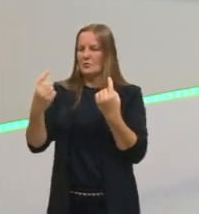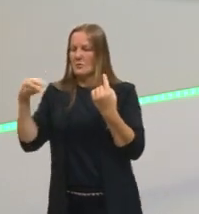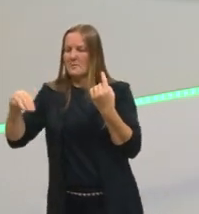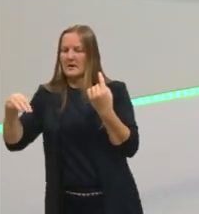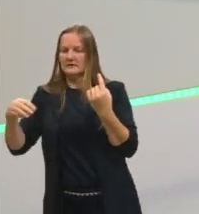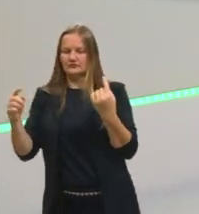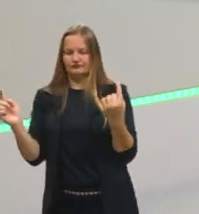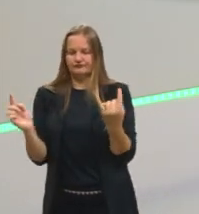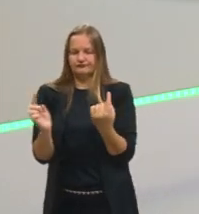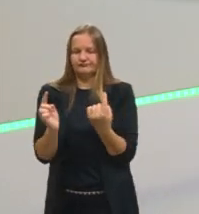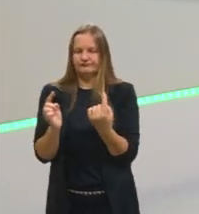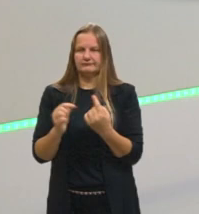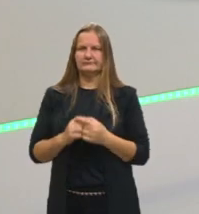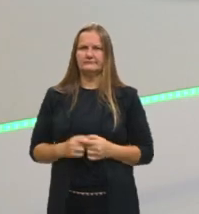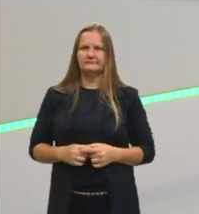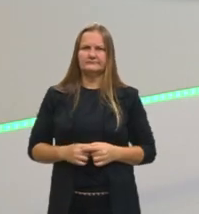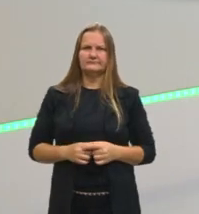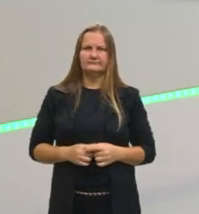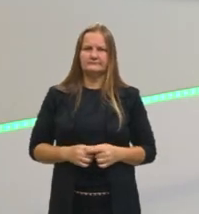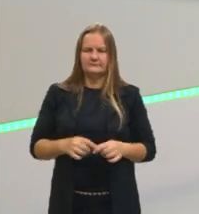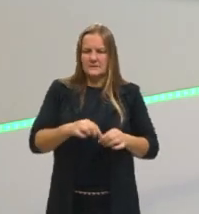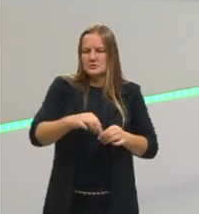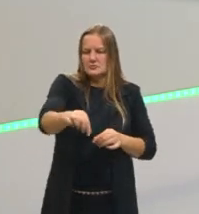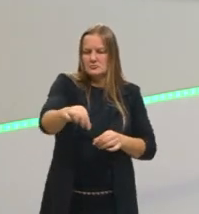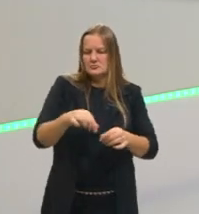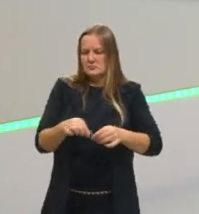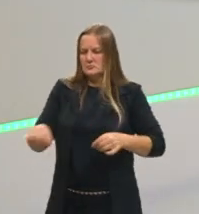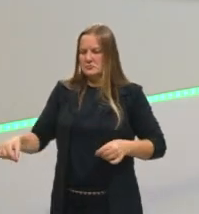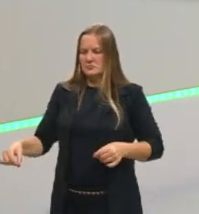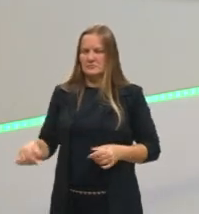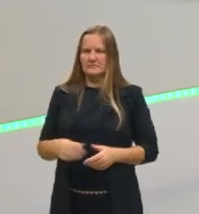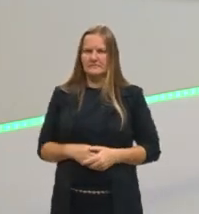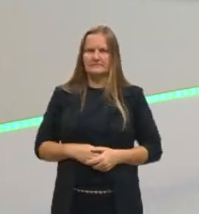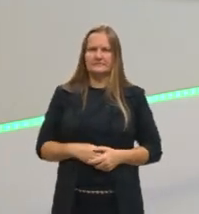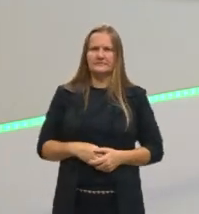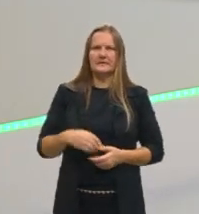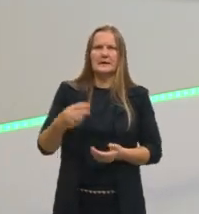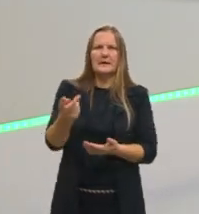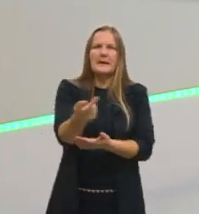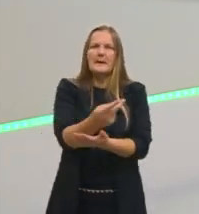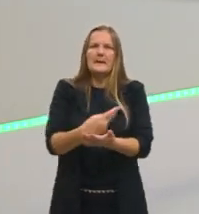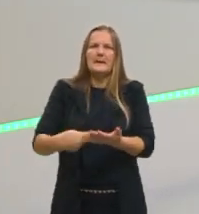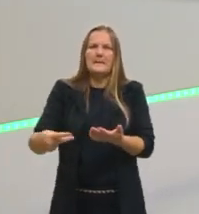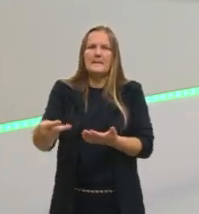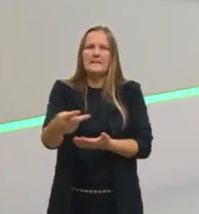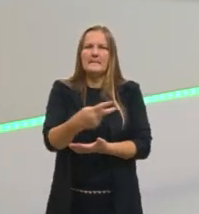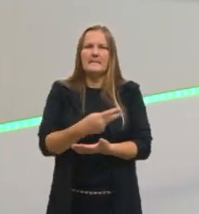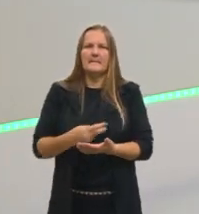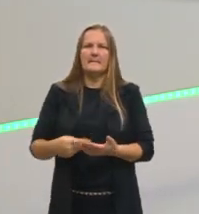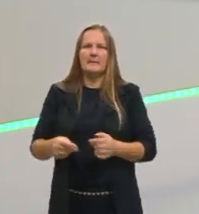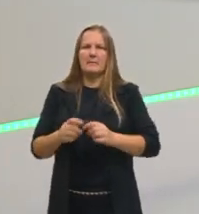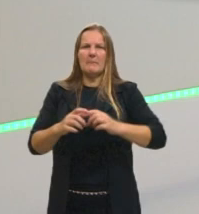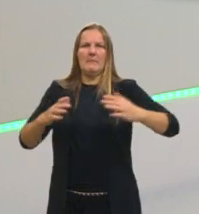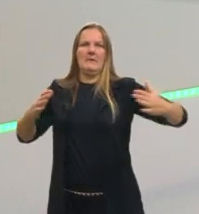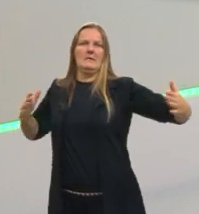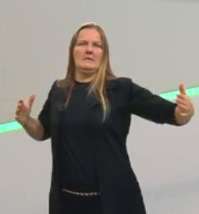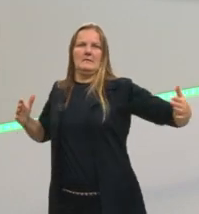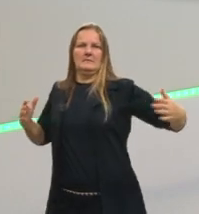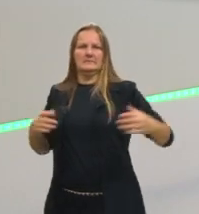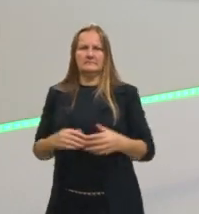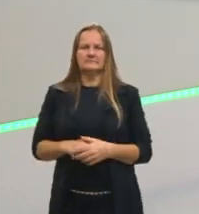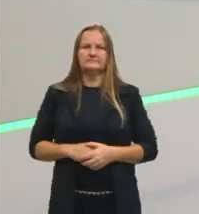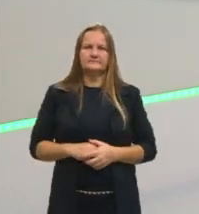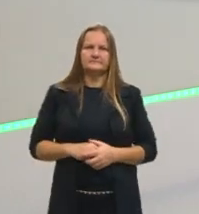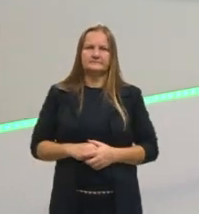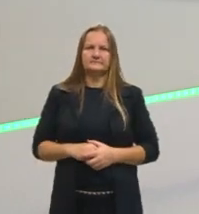não tem como eu fazer um mapa de um para um né um metro por metro não é usual né no imagina o tamanho do papel que eu vou ter que ter